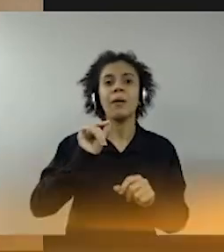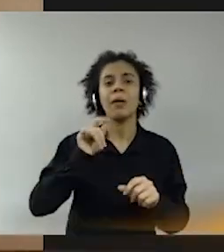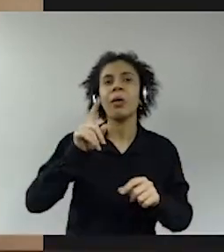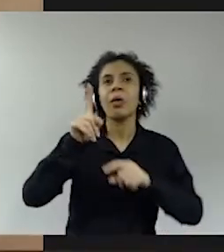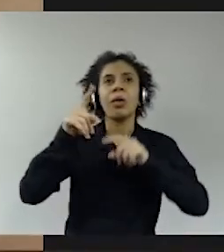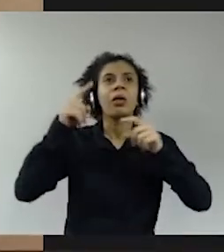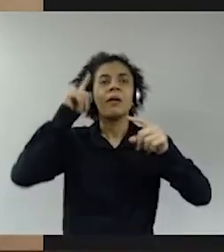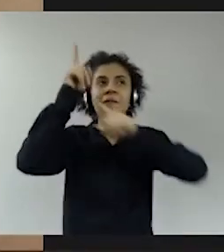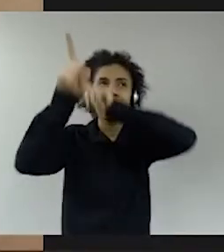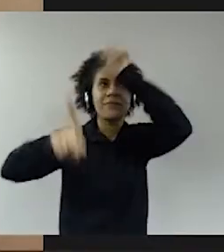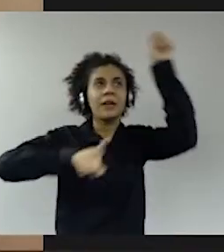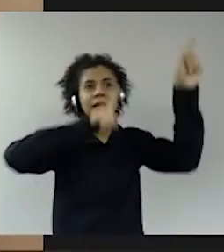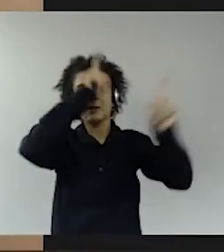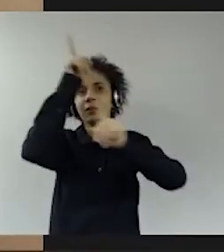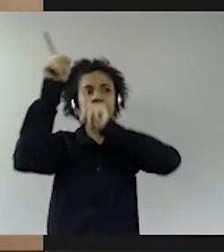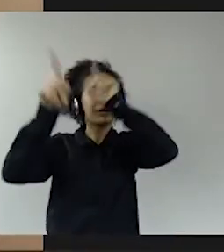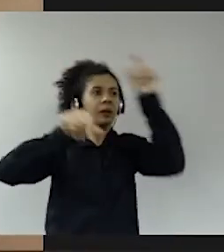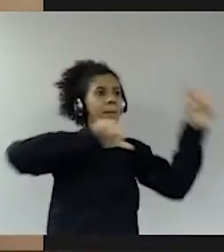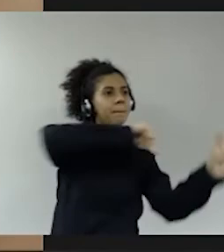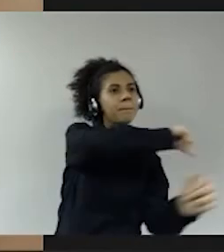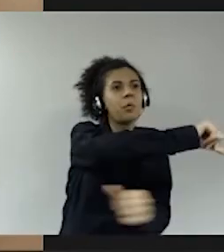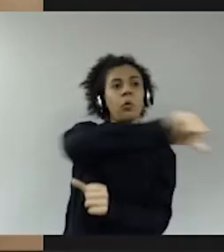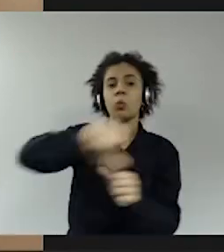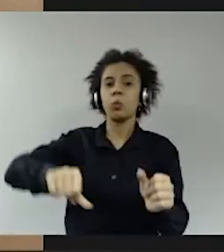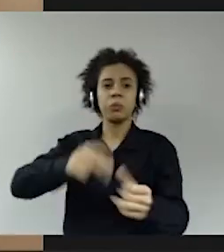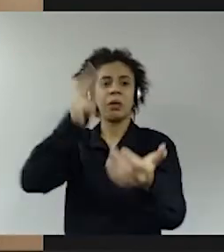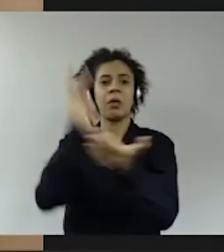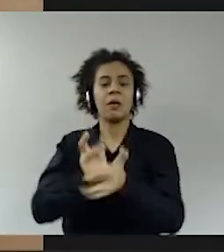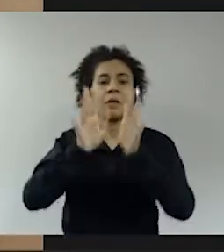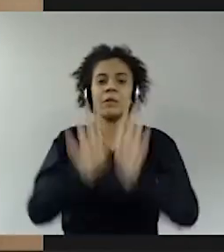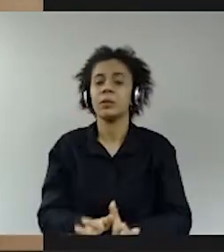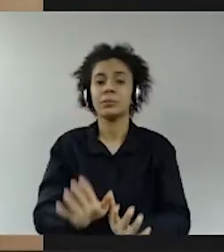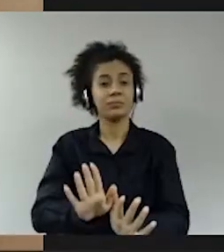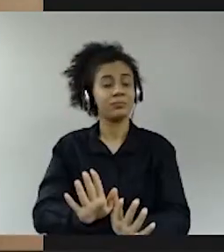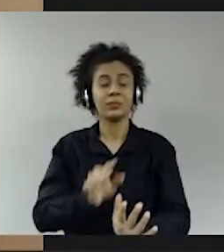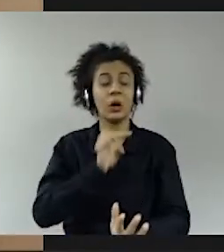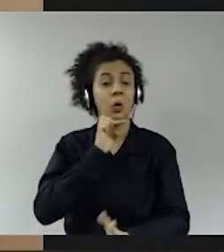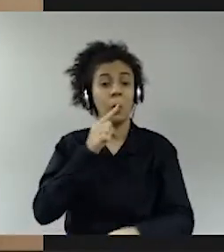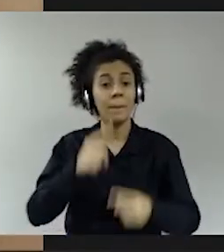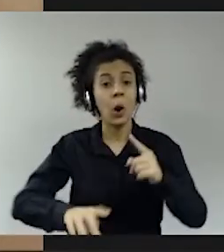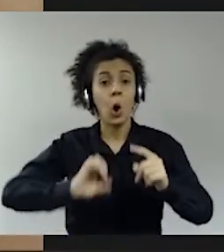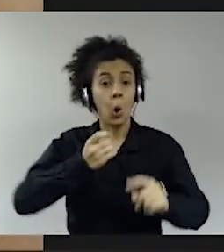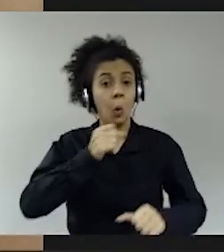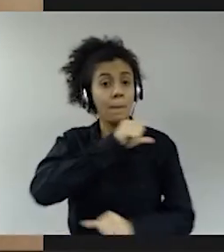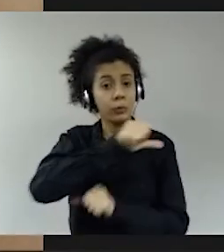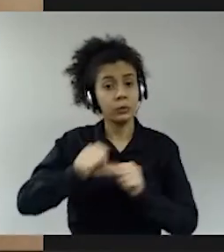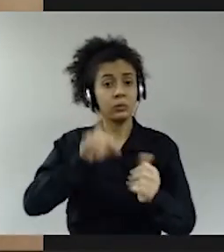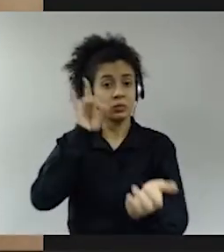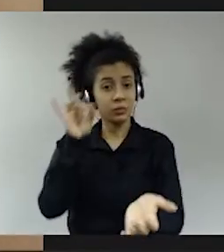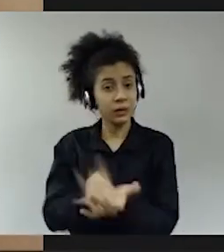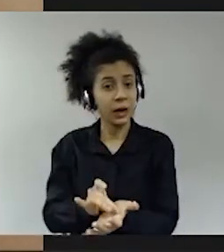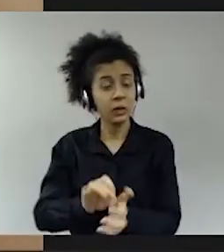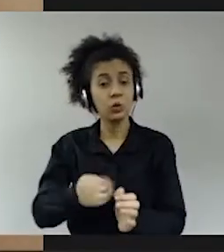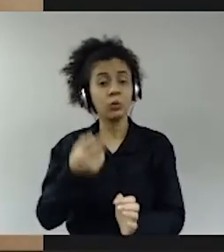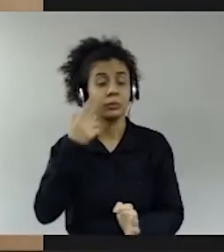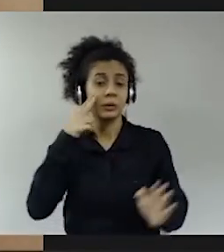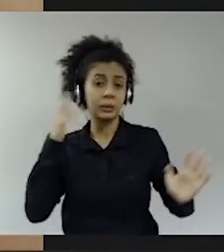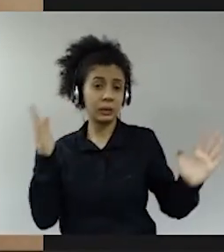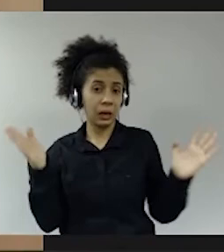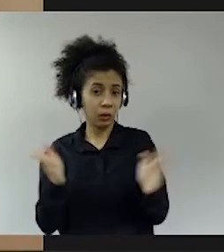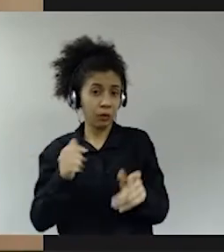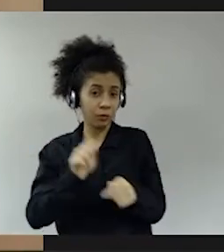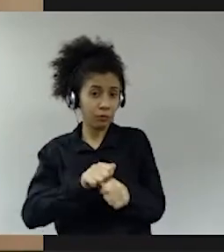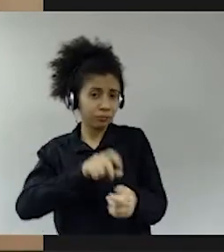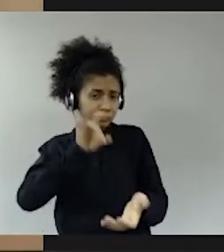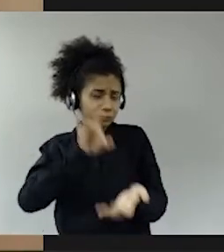de 360 graus, né? Tudo muda para permanecer como está, isso não dá mais. Ou mudamos os paradigmas, ou entendemos agora que fazemos